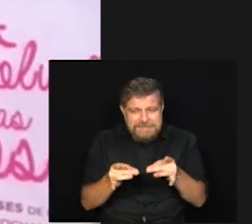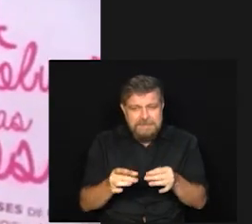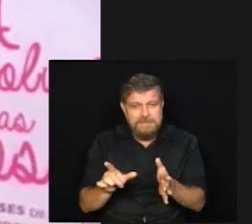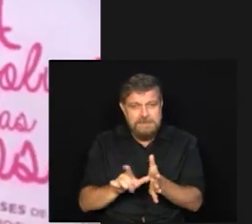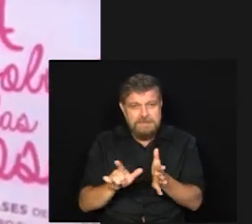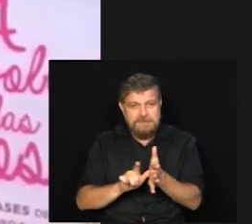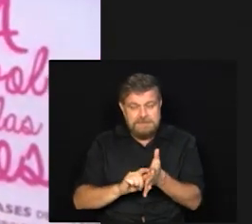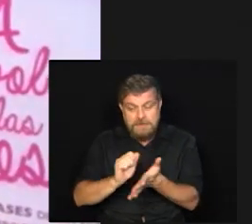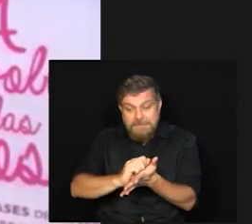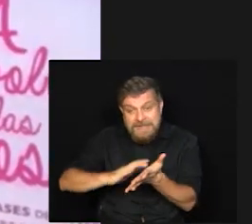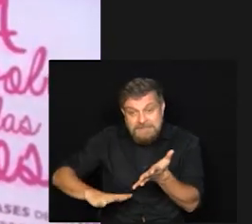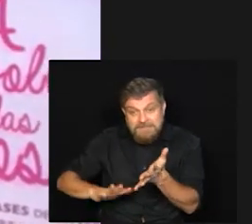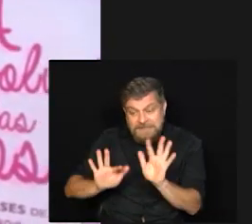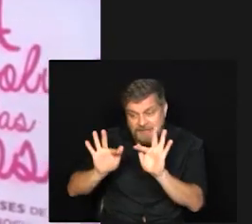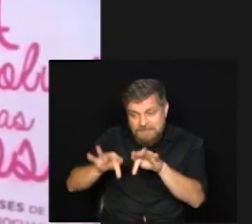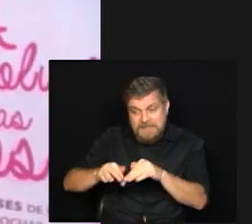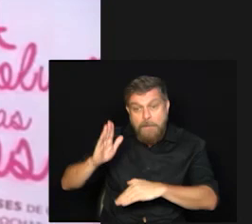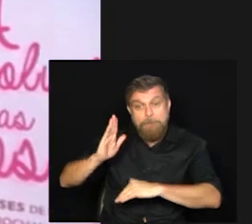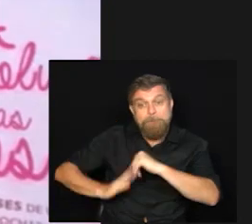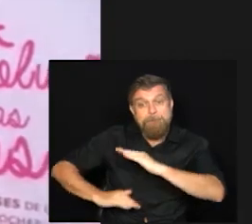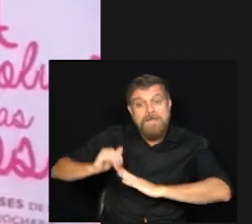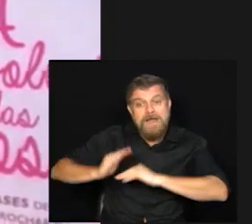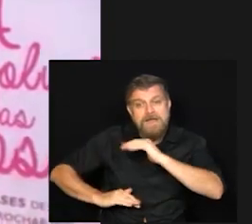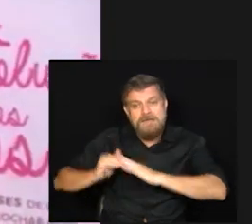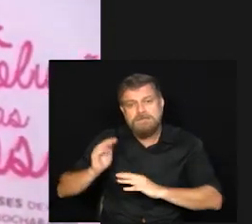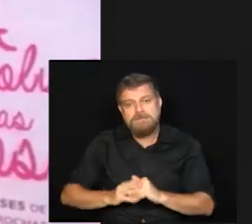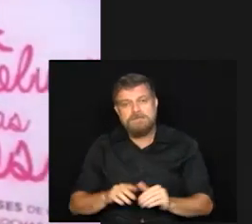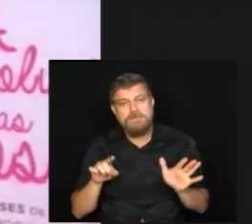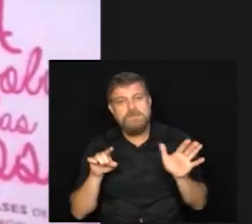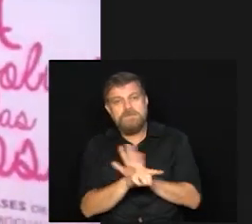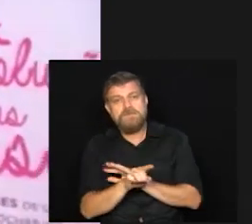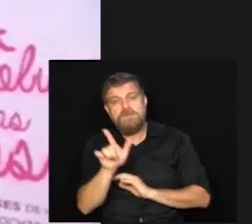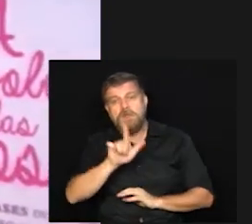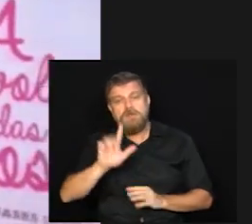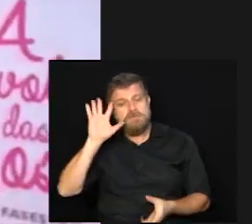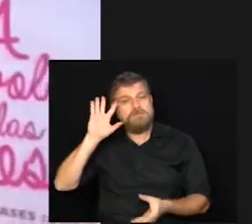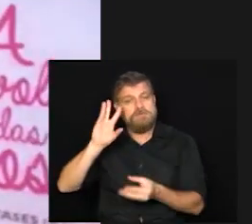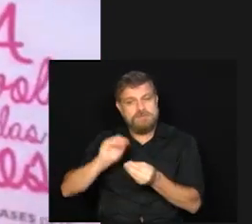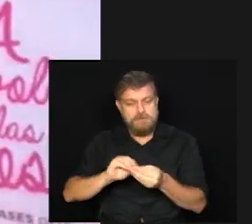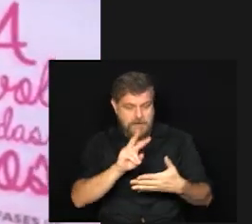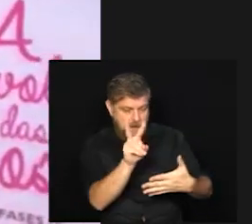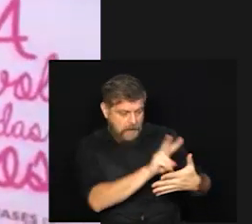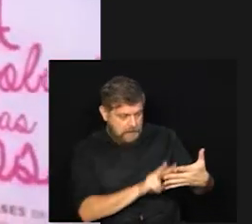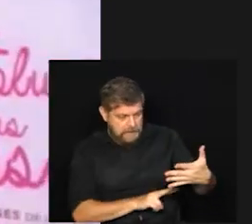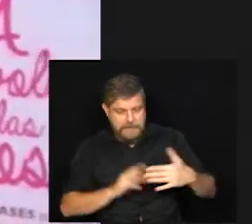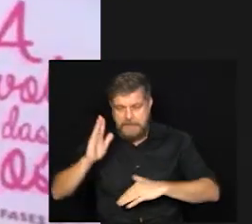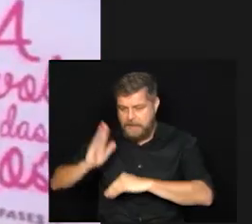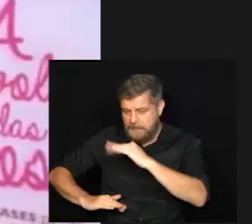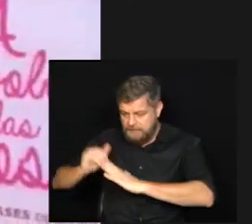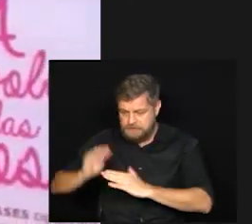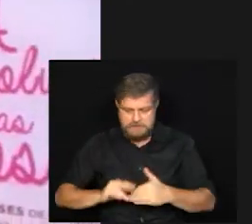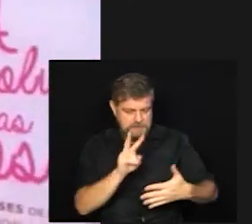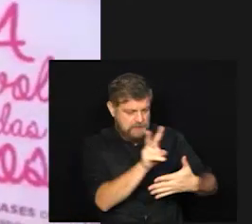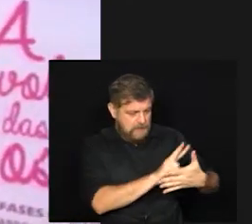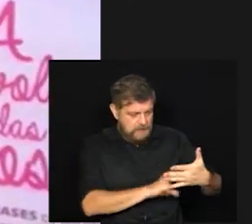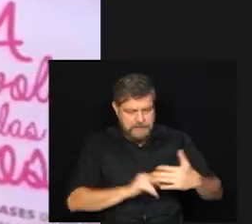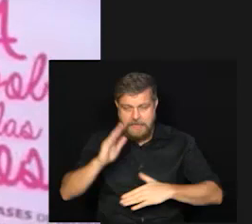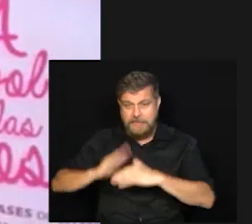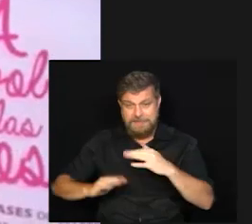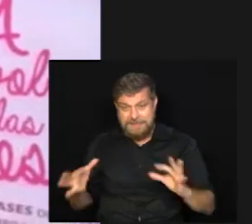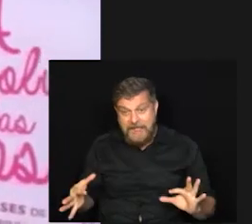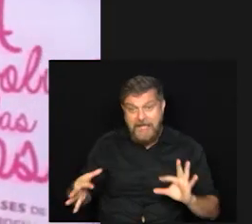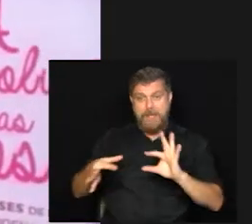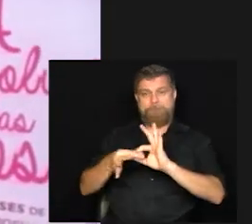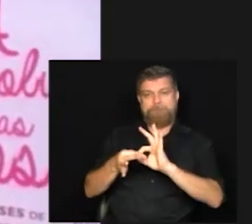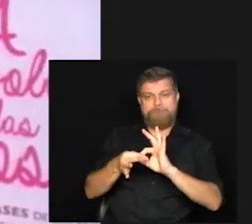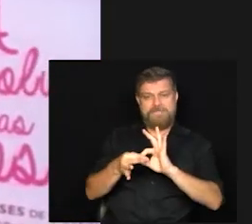o exercício ao final de cada capítulo, que qual é a lógica da coisa? Lê e aplica, porque aí você